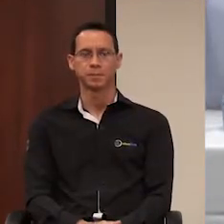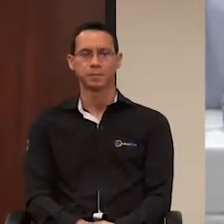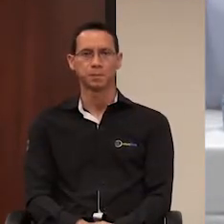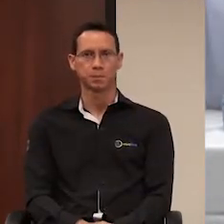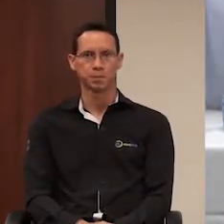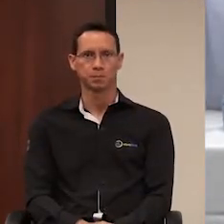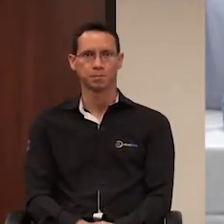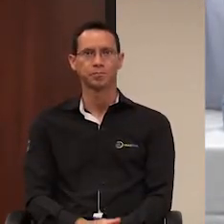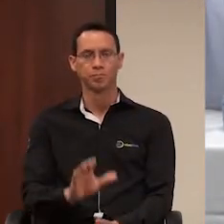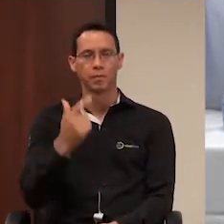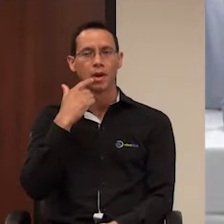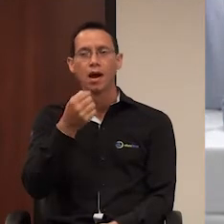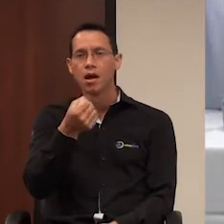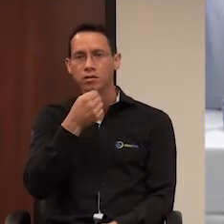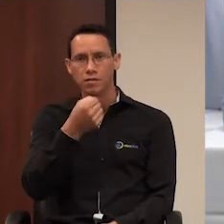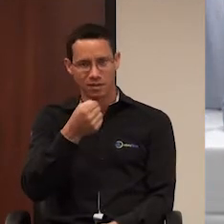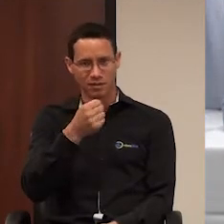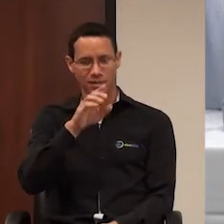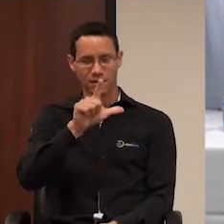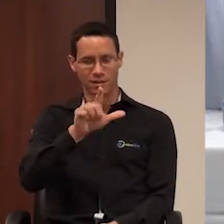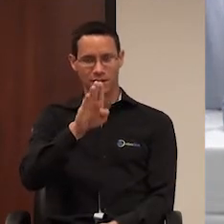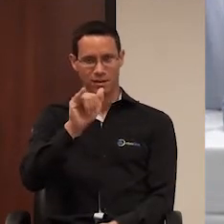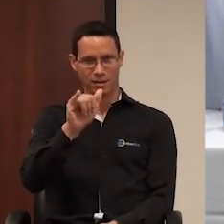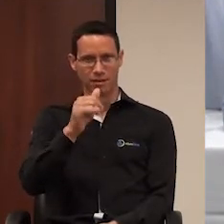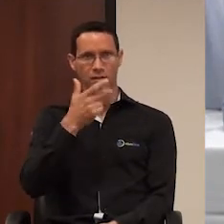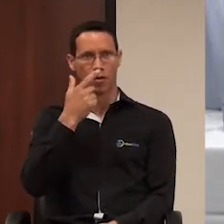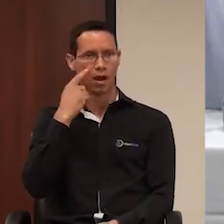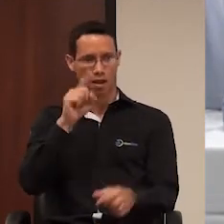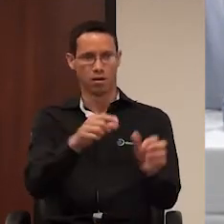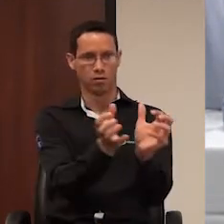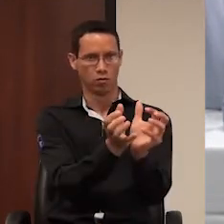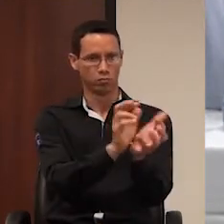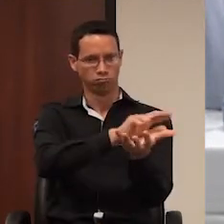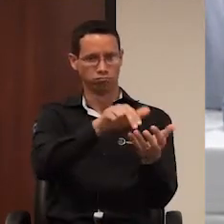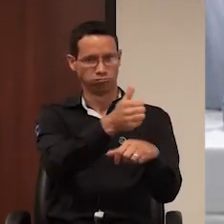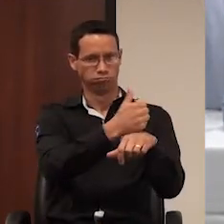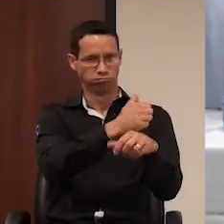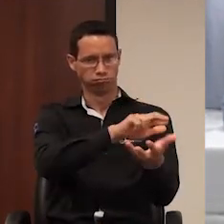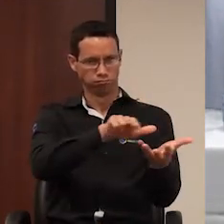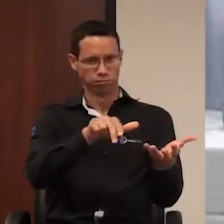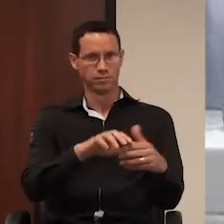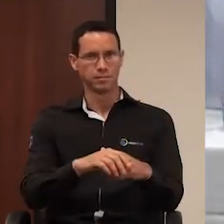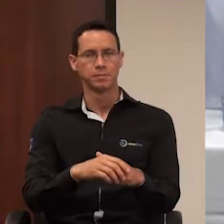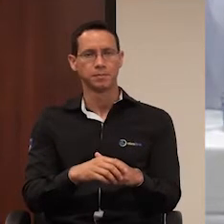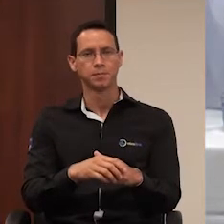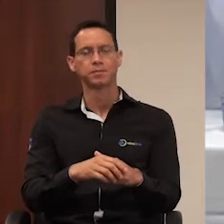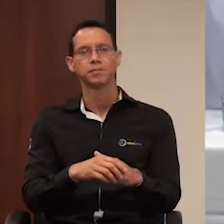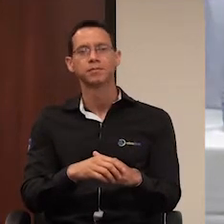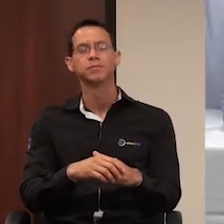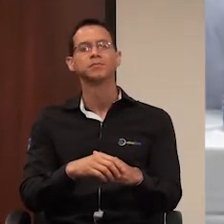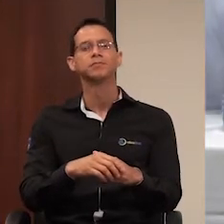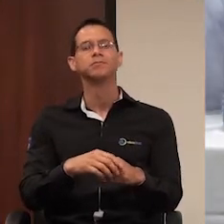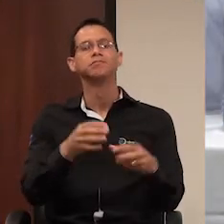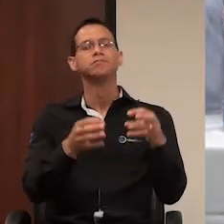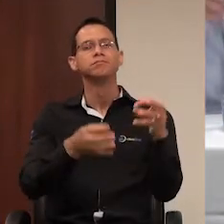A entrevista que a lei brasileira de inclusão diz que tem que ser com o apoio de uma equipe multiprofissional. O que o